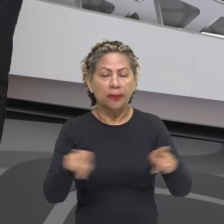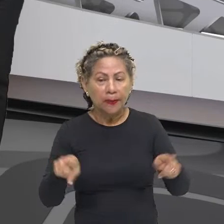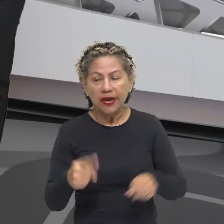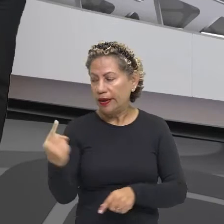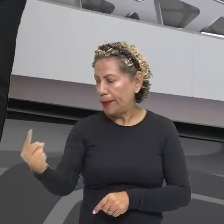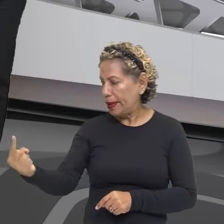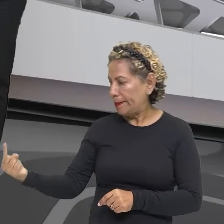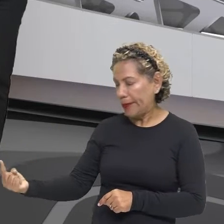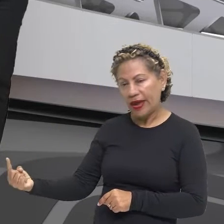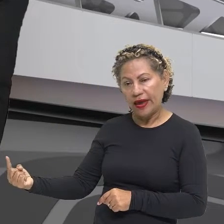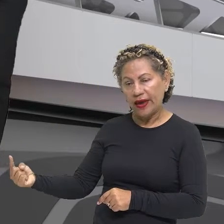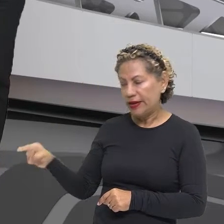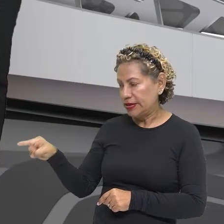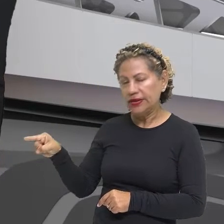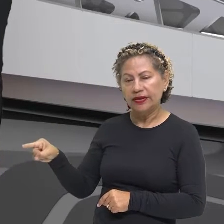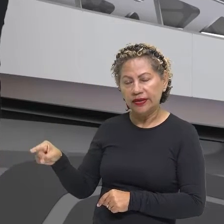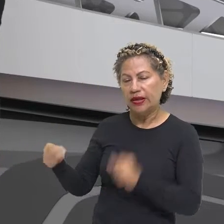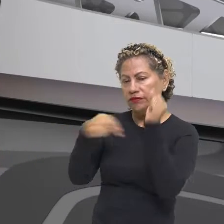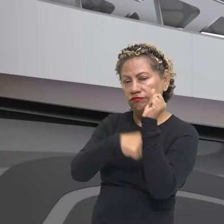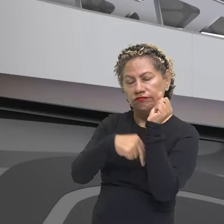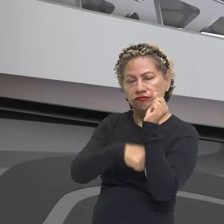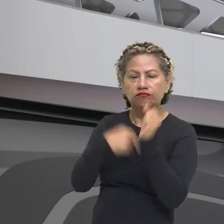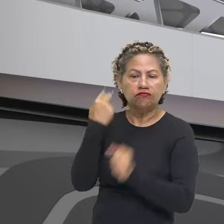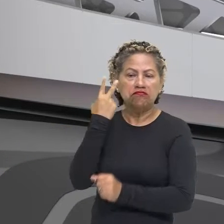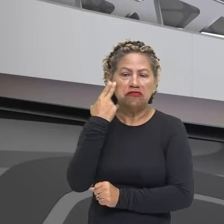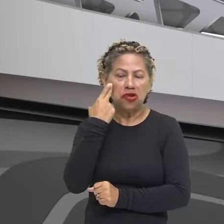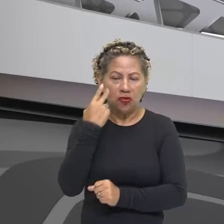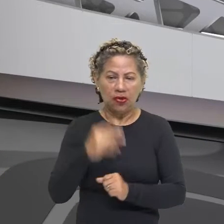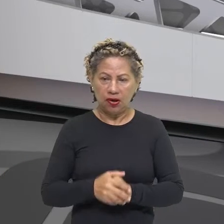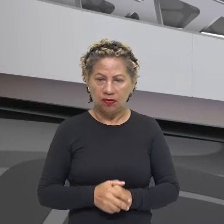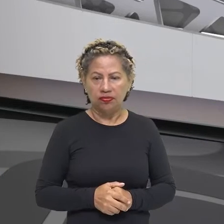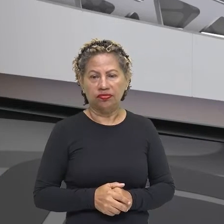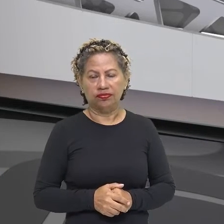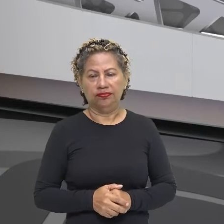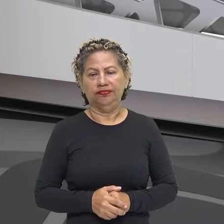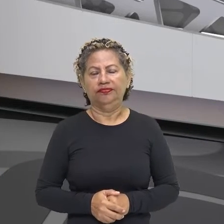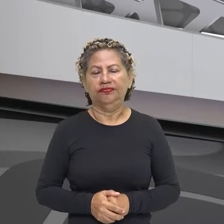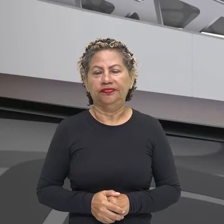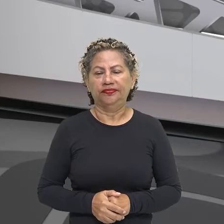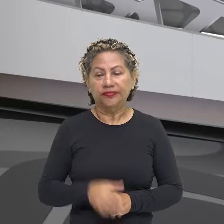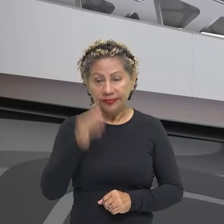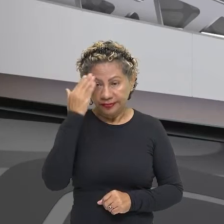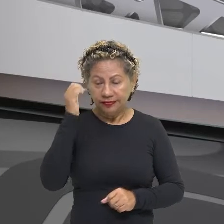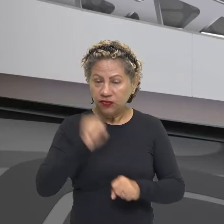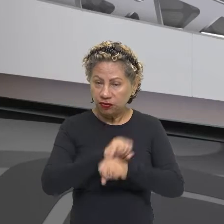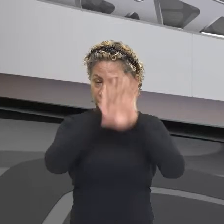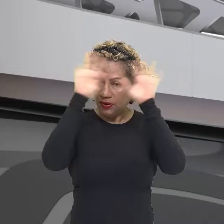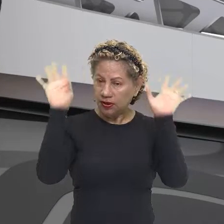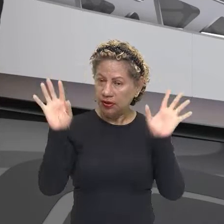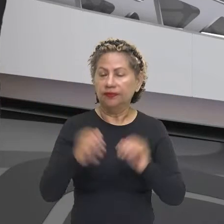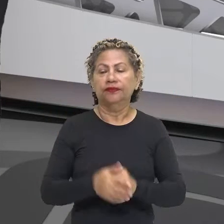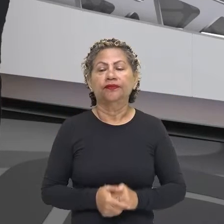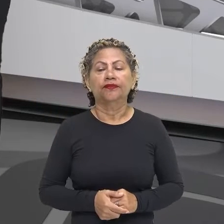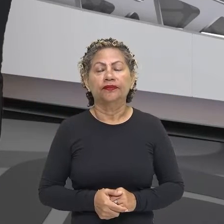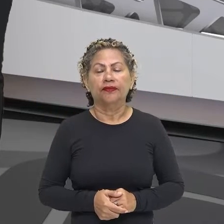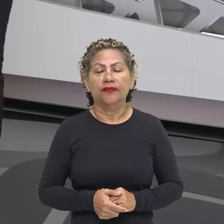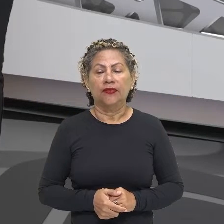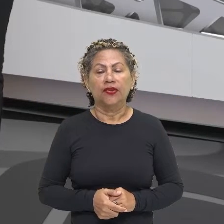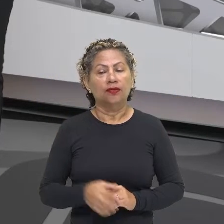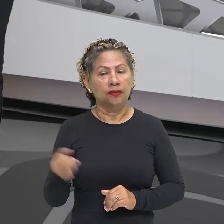entra com a senha dele. Então, nós podemos utilizar o mesmo computador, só que com